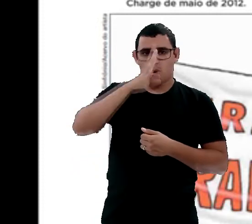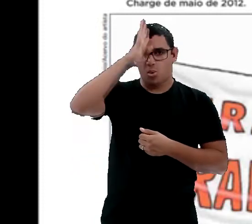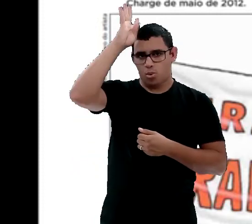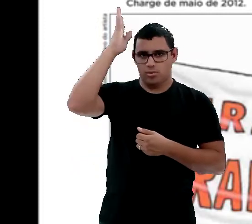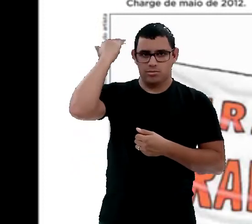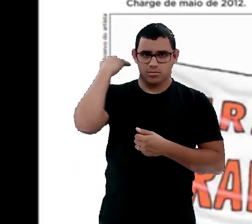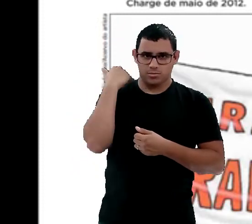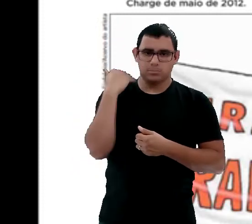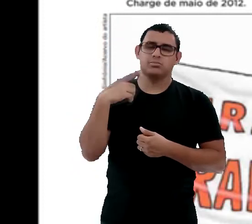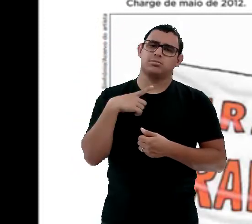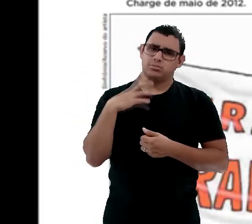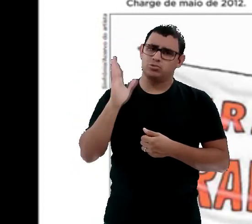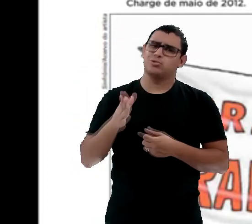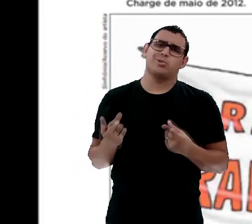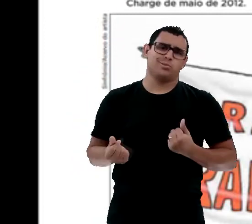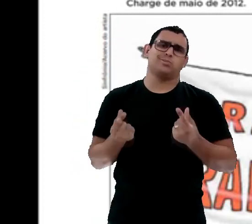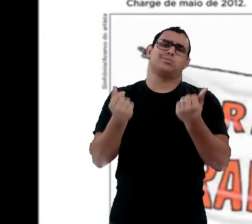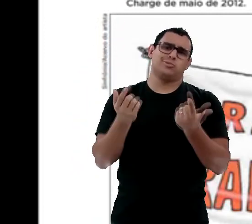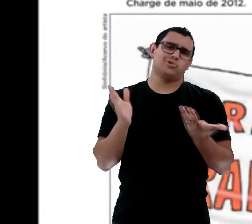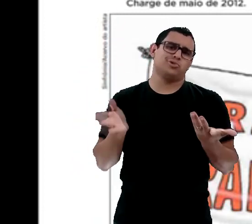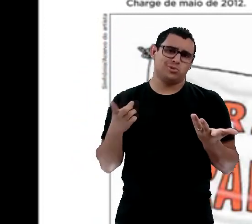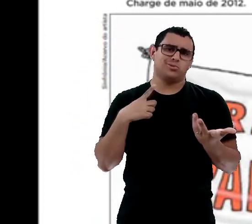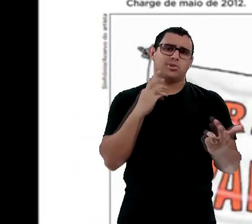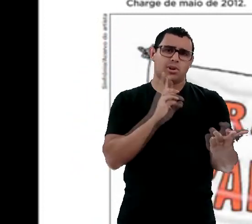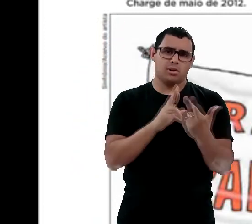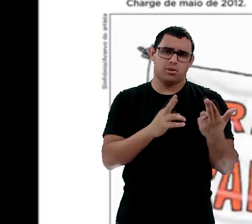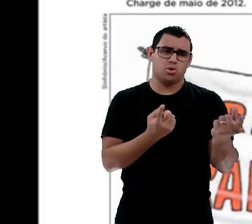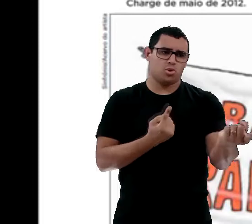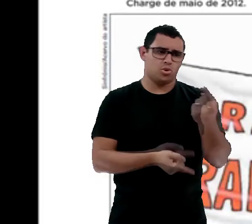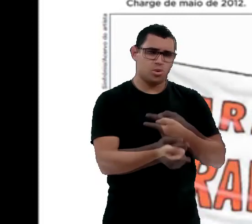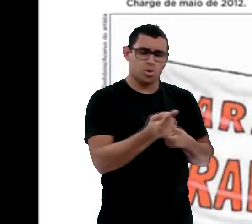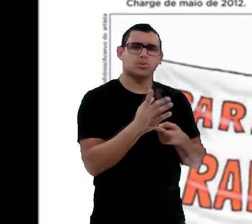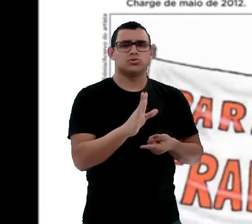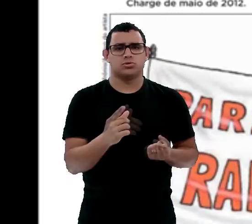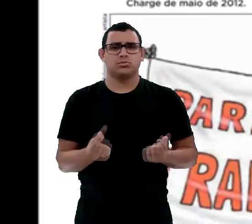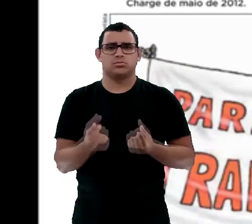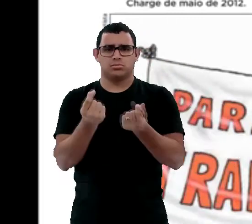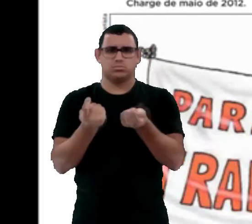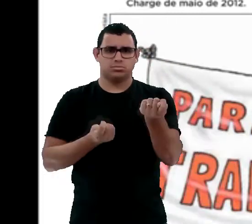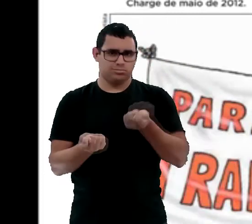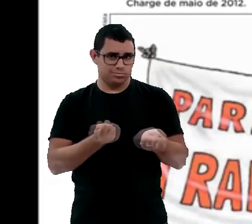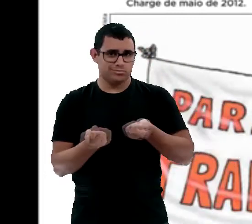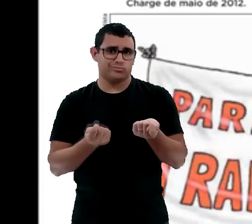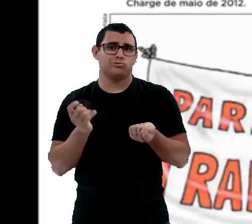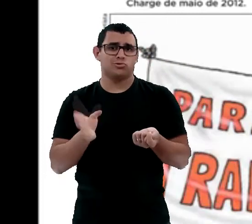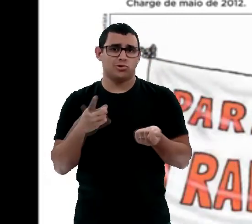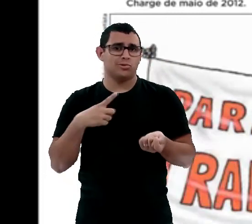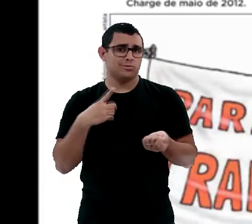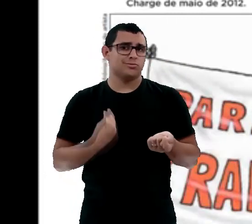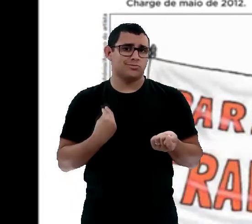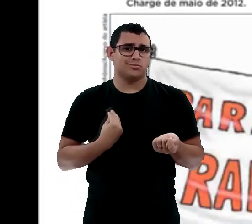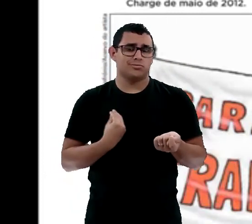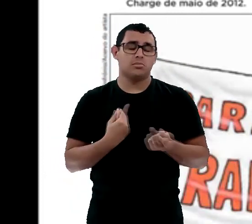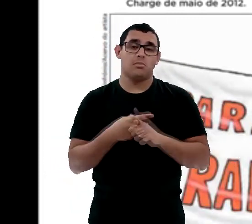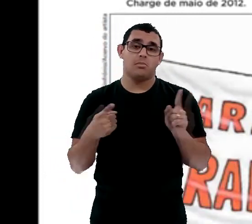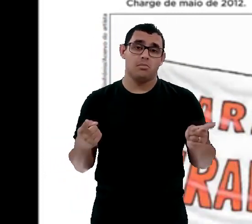Essa condição estava presente em sociedades passadas, como por exemplo na Roma Antiga já havia a moeda, já havia dinheiro, havia as relações